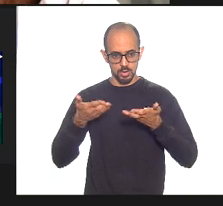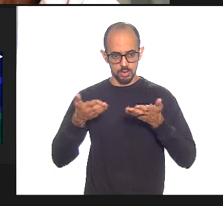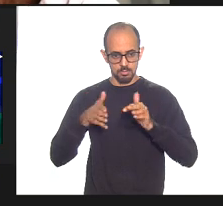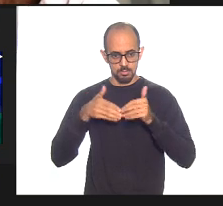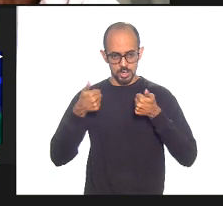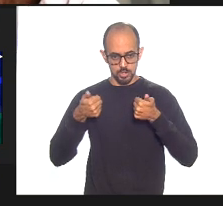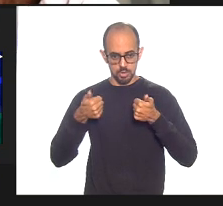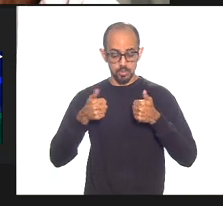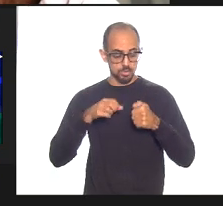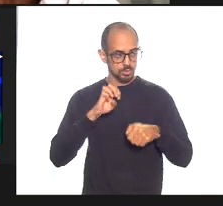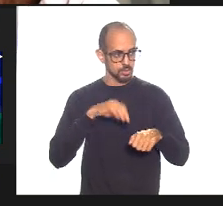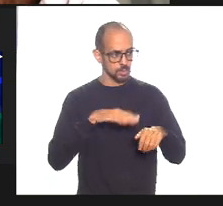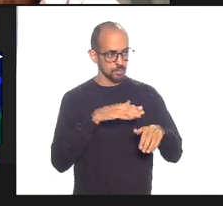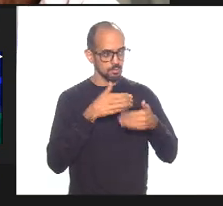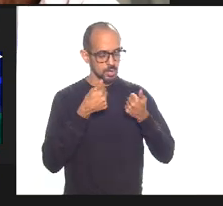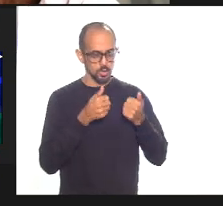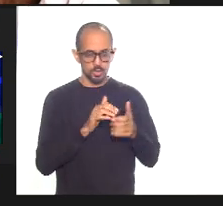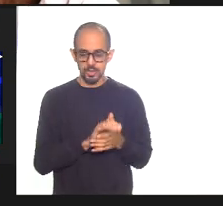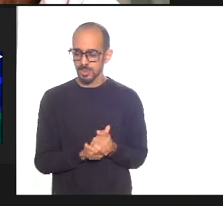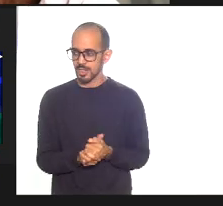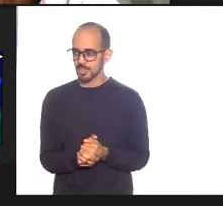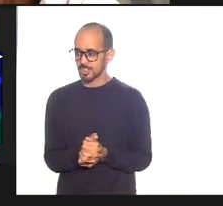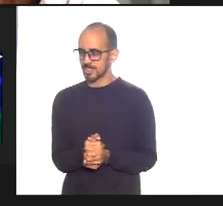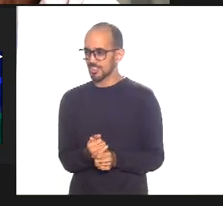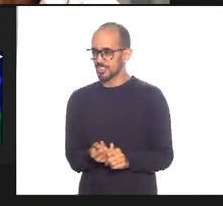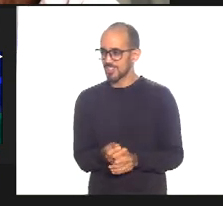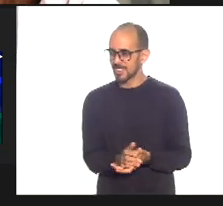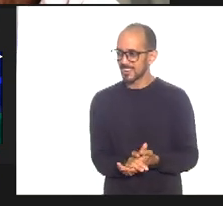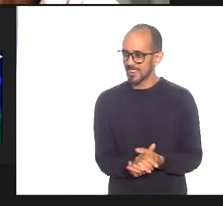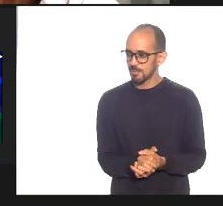melhorou bem graças a Deus tudo bem